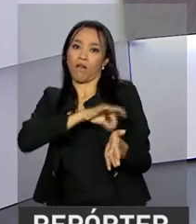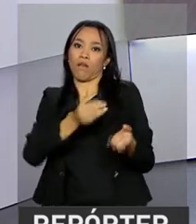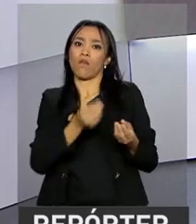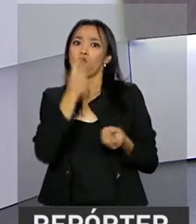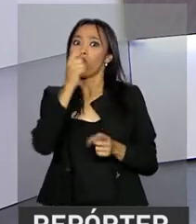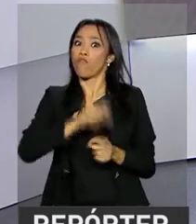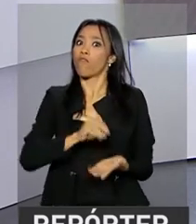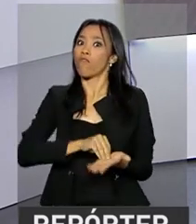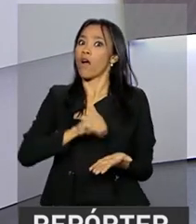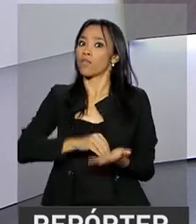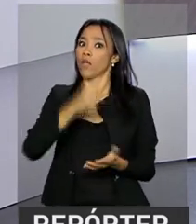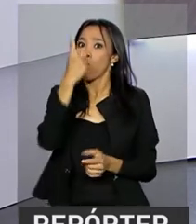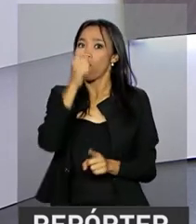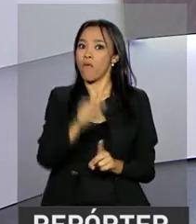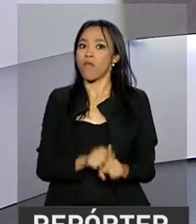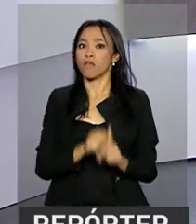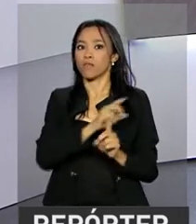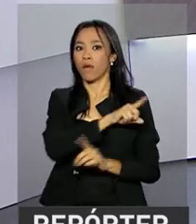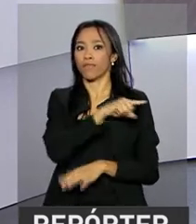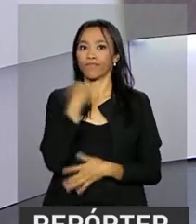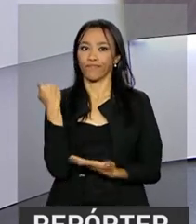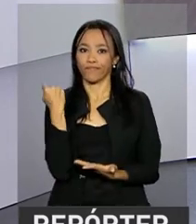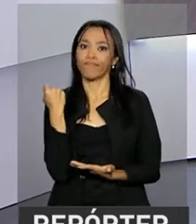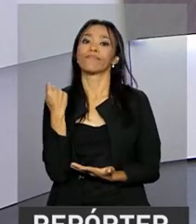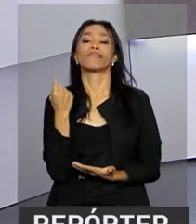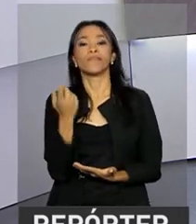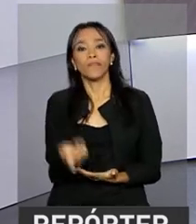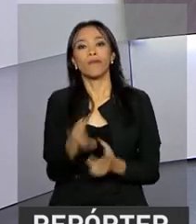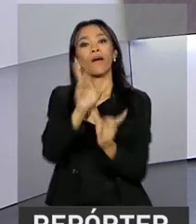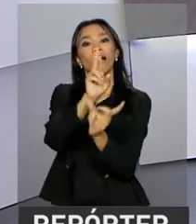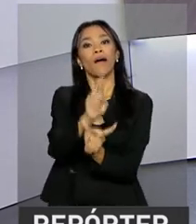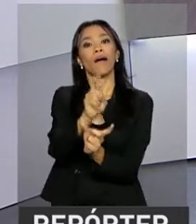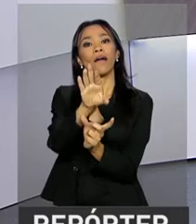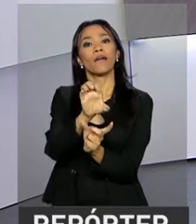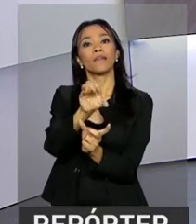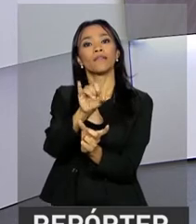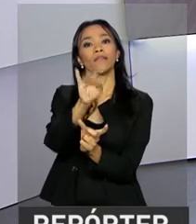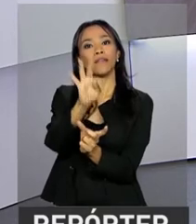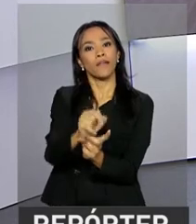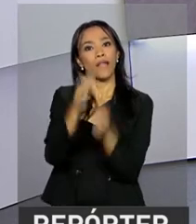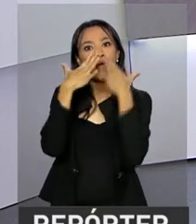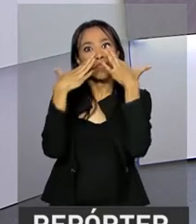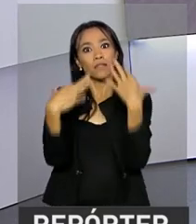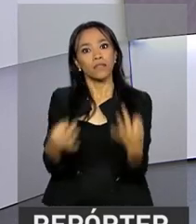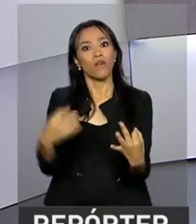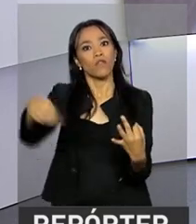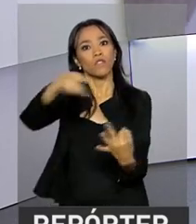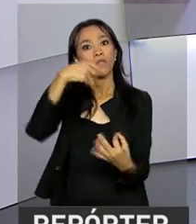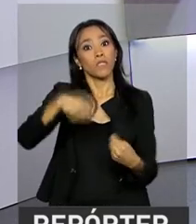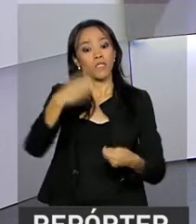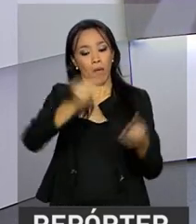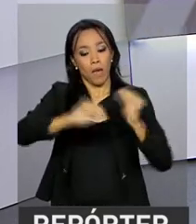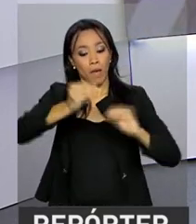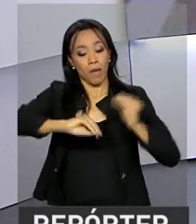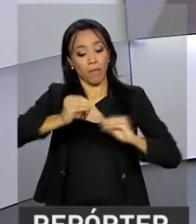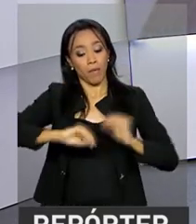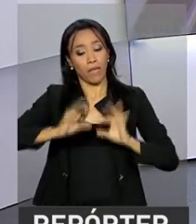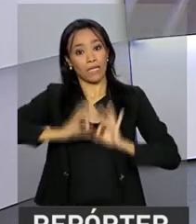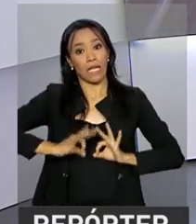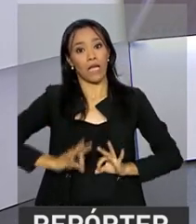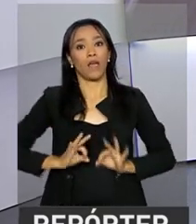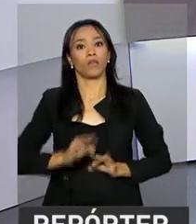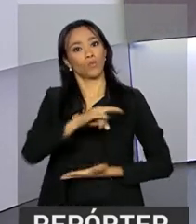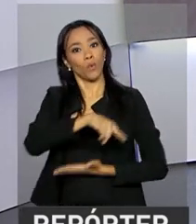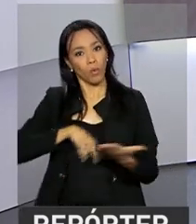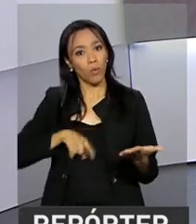para o fim do prazo a receita federal faz um alerta para que os contribuintes preencham corretamente o